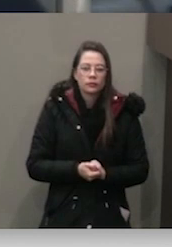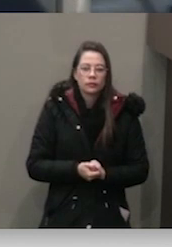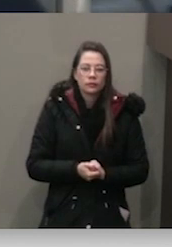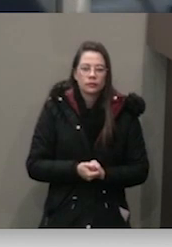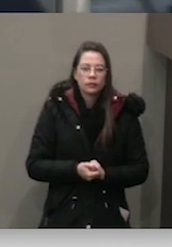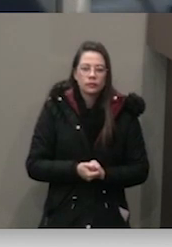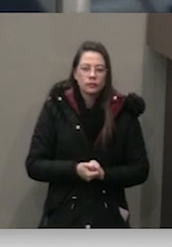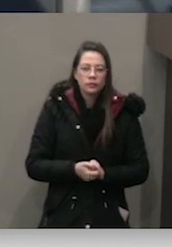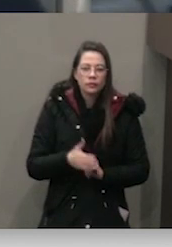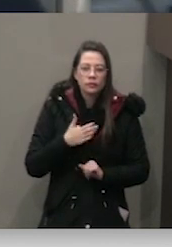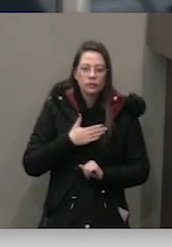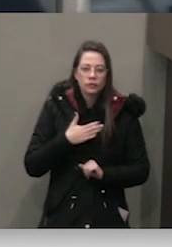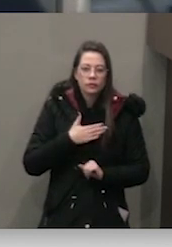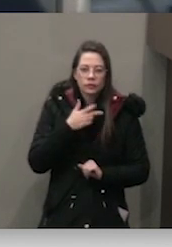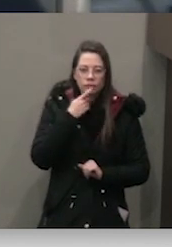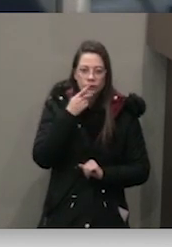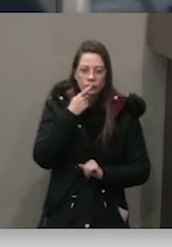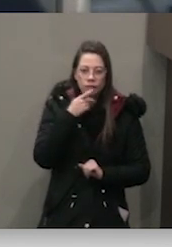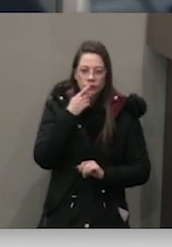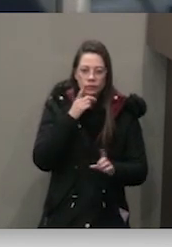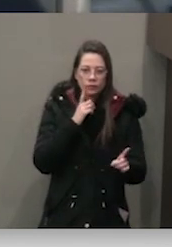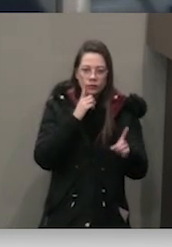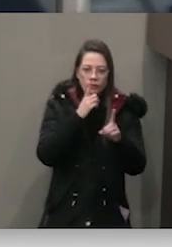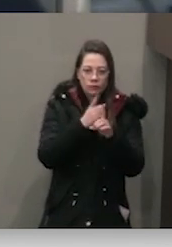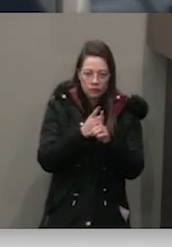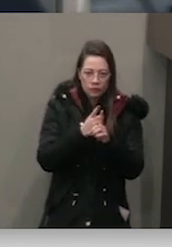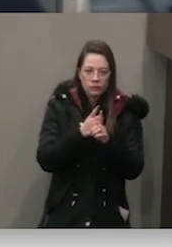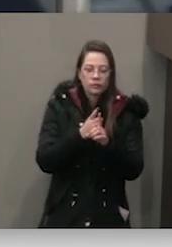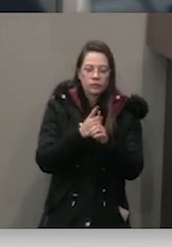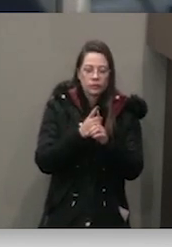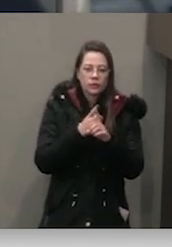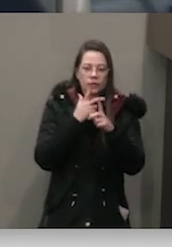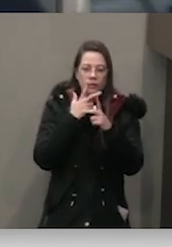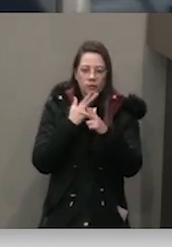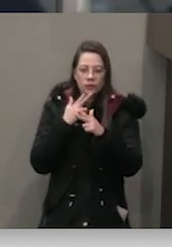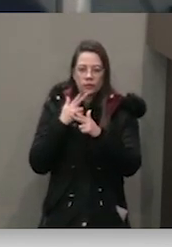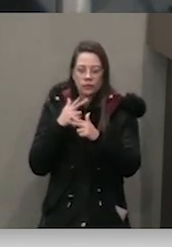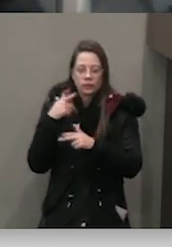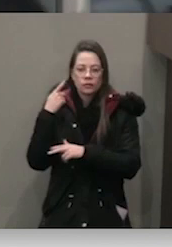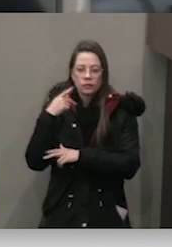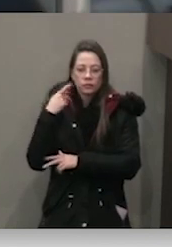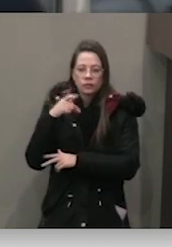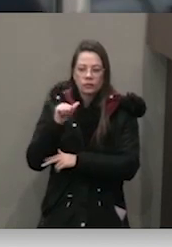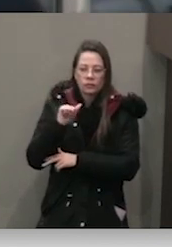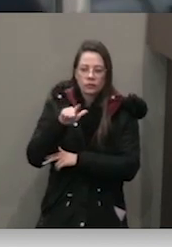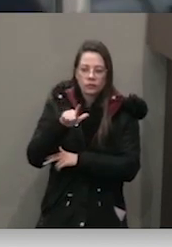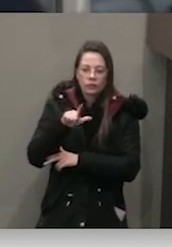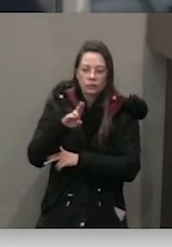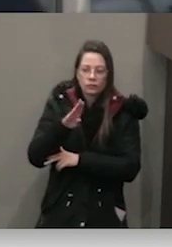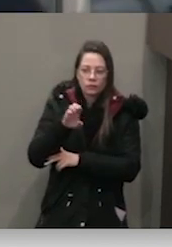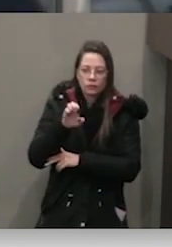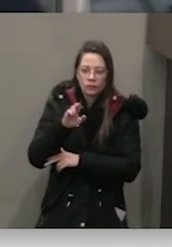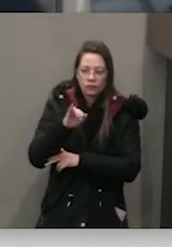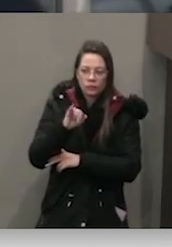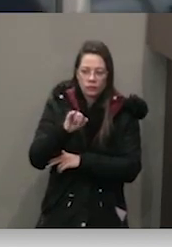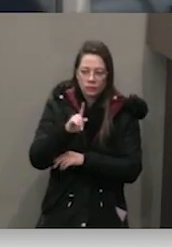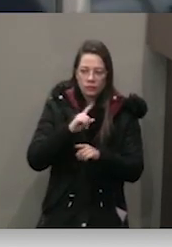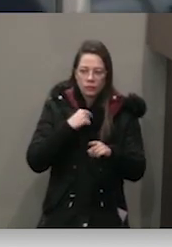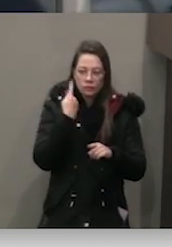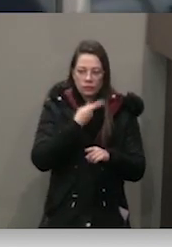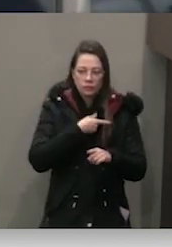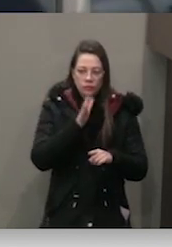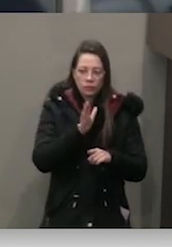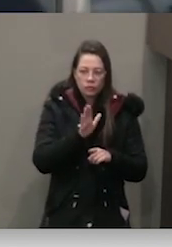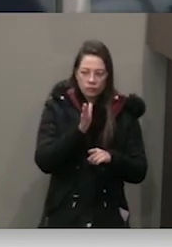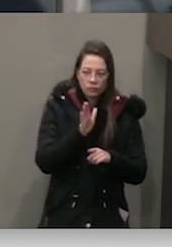A minha fala vem ao encontro da fala do doutor Alberi. Nós já estamos manifestando por algum